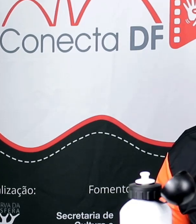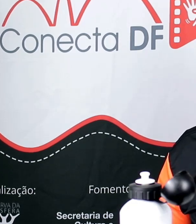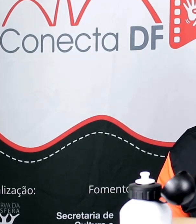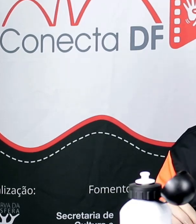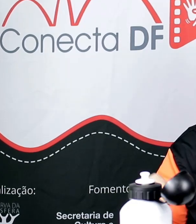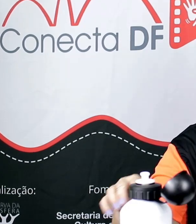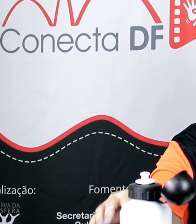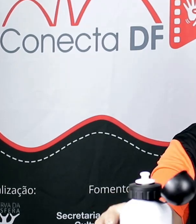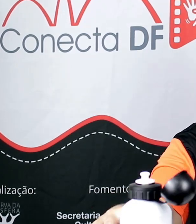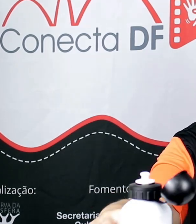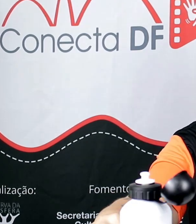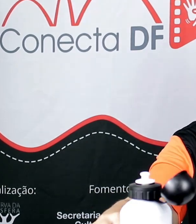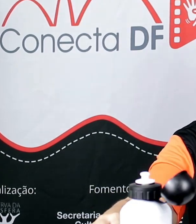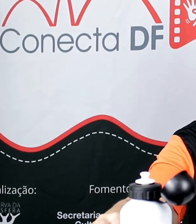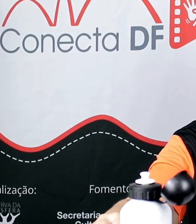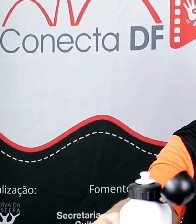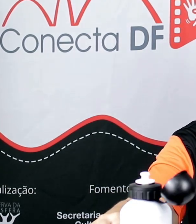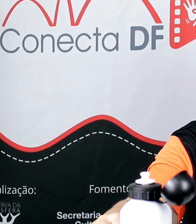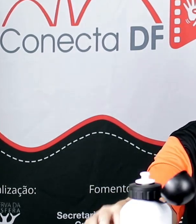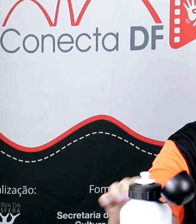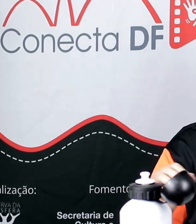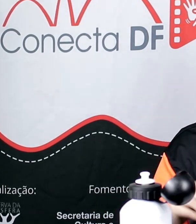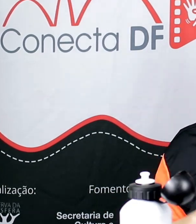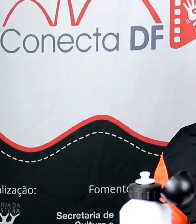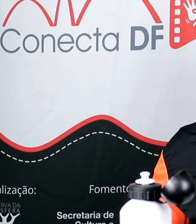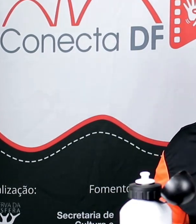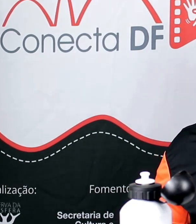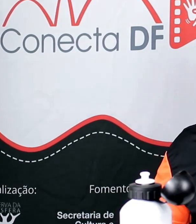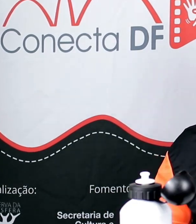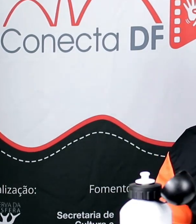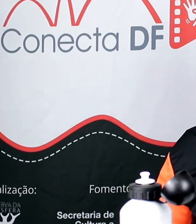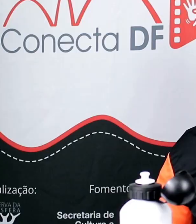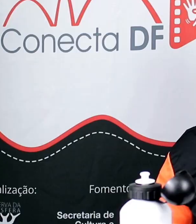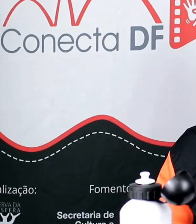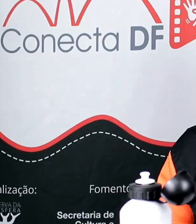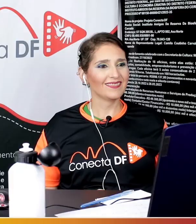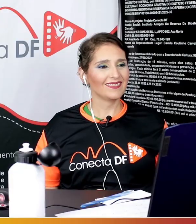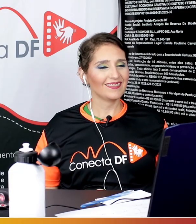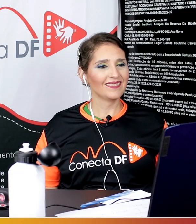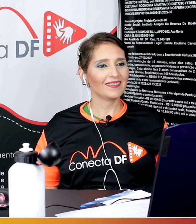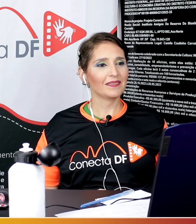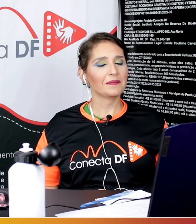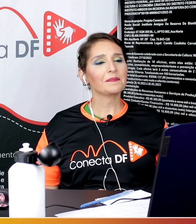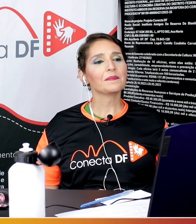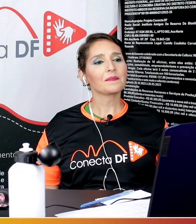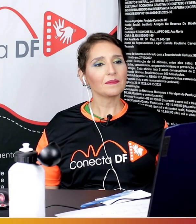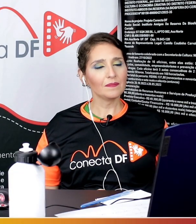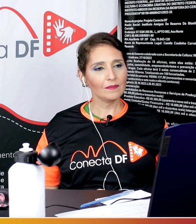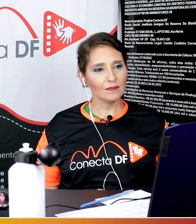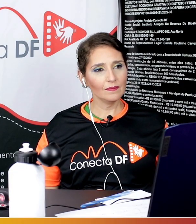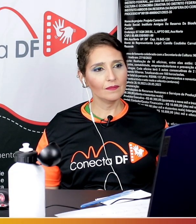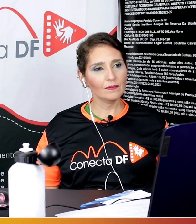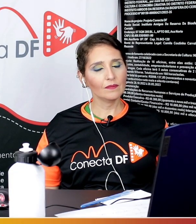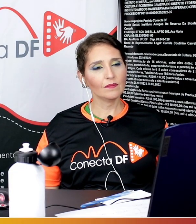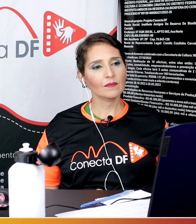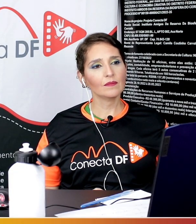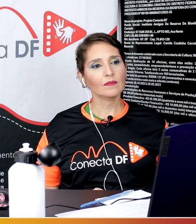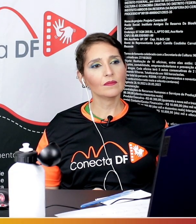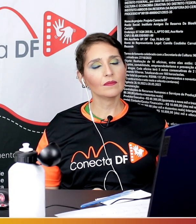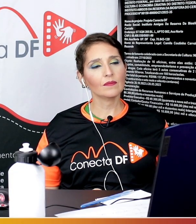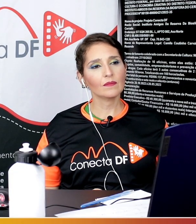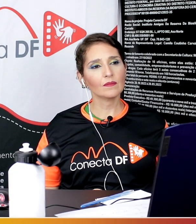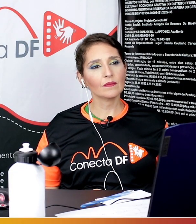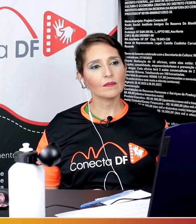Não? Boa noite, professora. Boa noite. Primeiro eu queria pedir à professora se